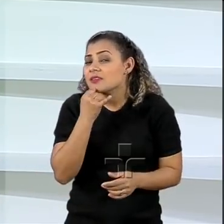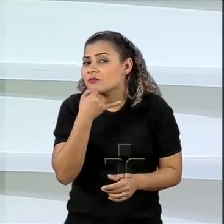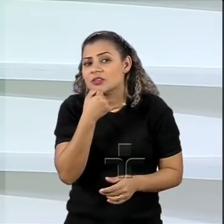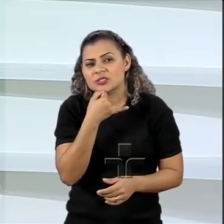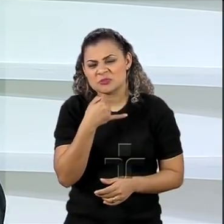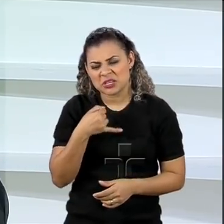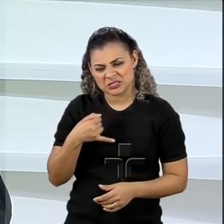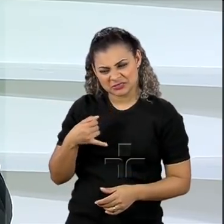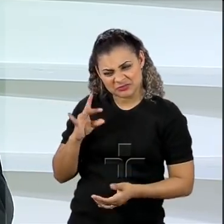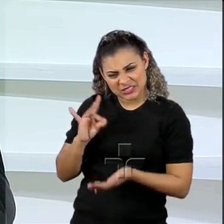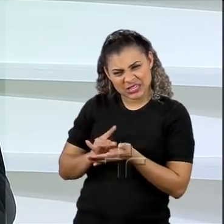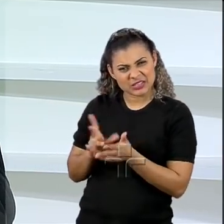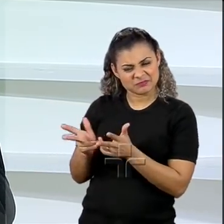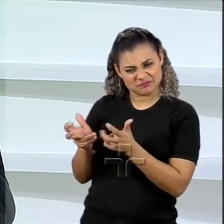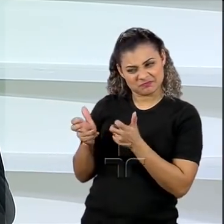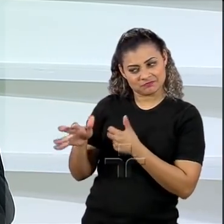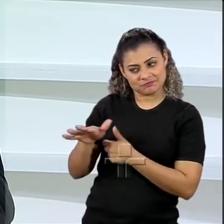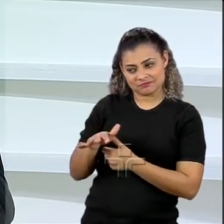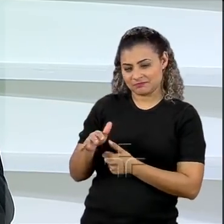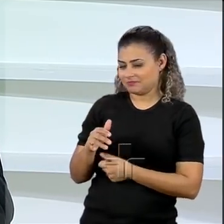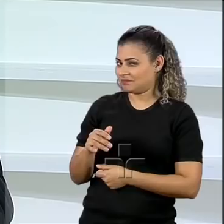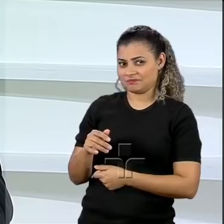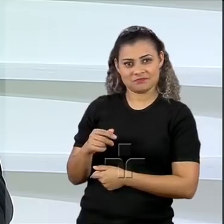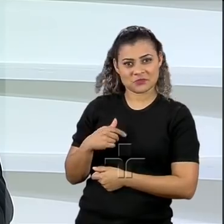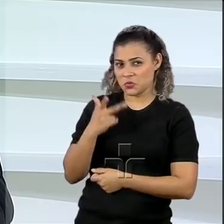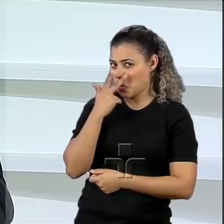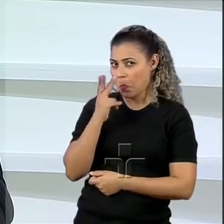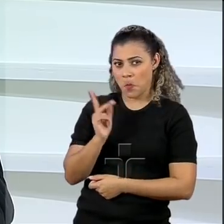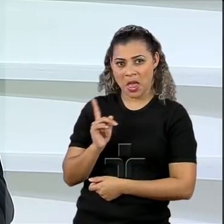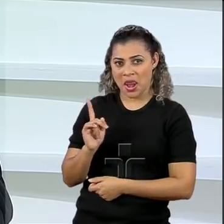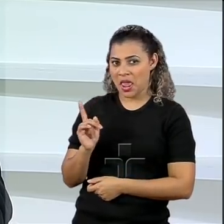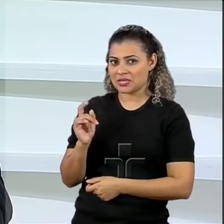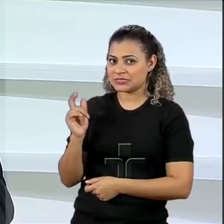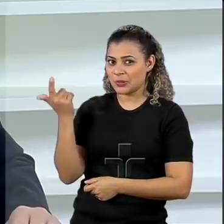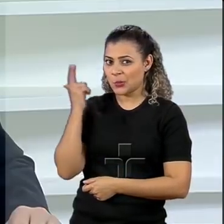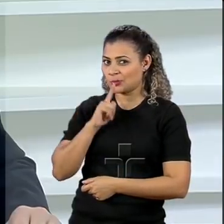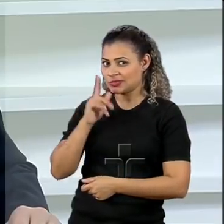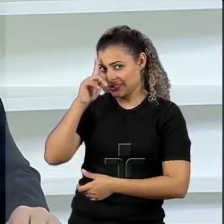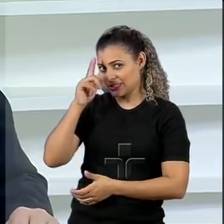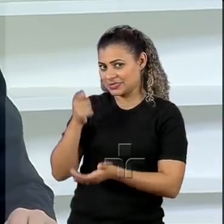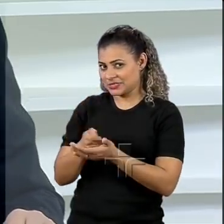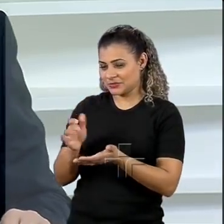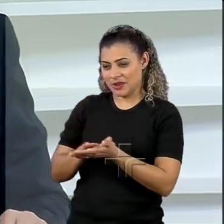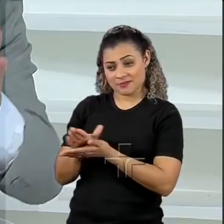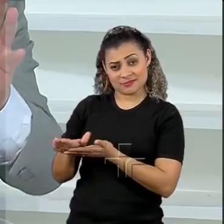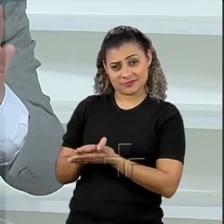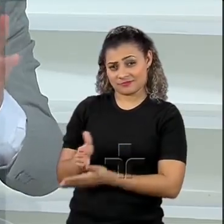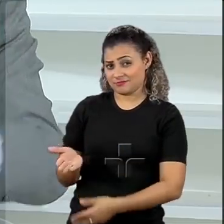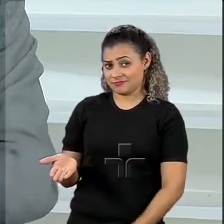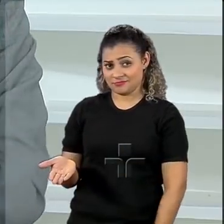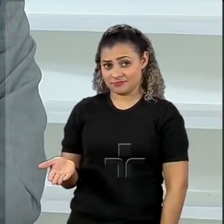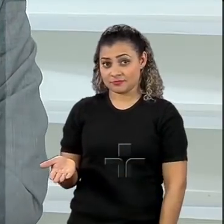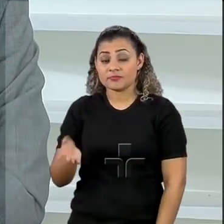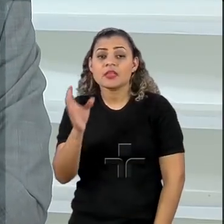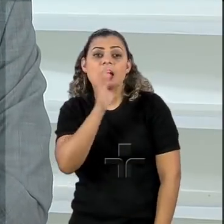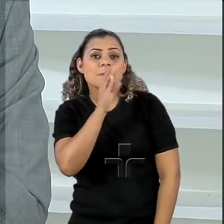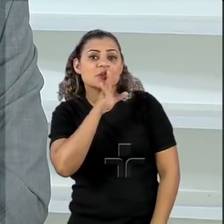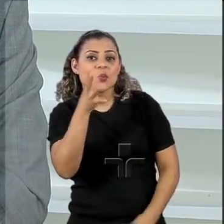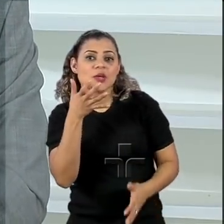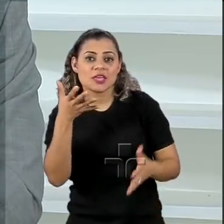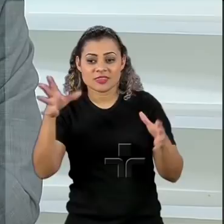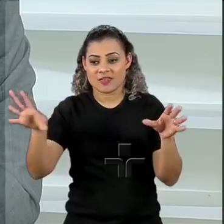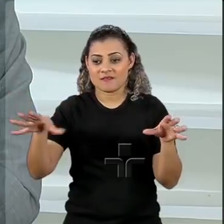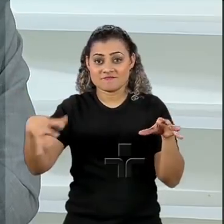parece em condições muito adequadas para desempenhar essa tarefa. Doutor Mar. Eu só queria pegar os dois ganchos.